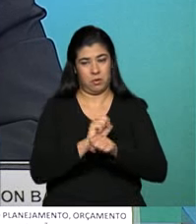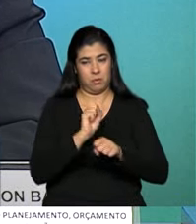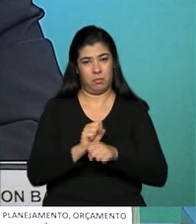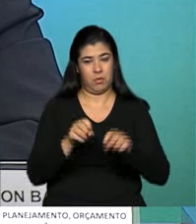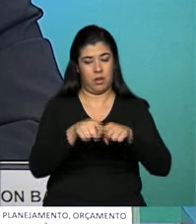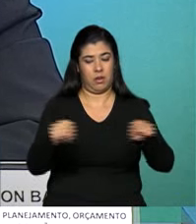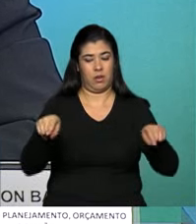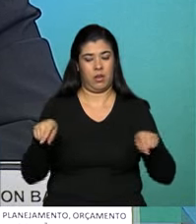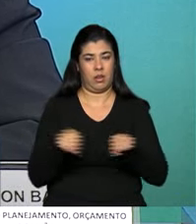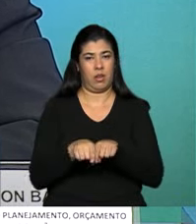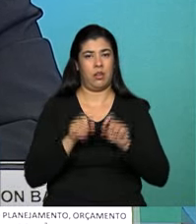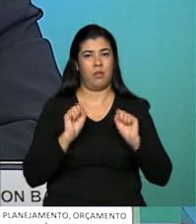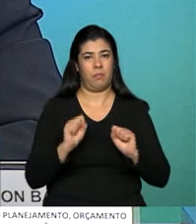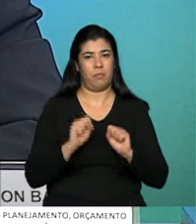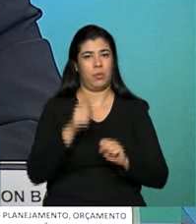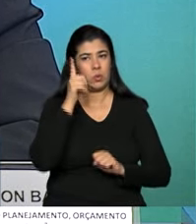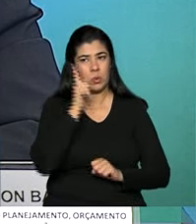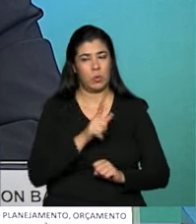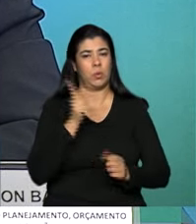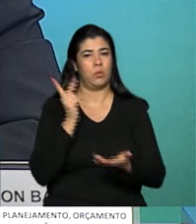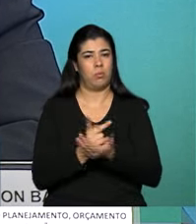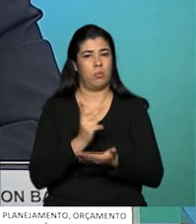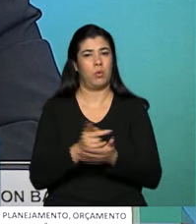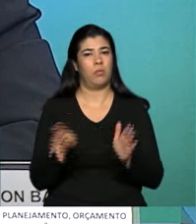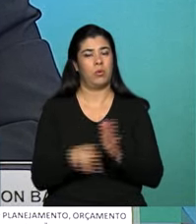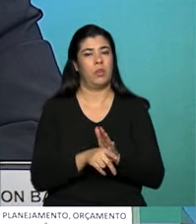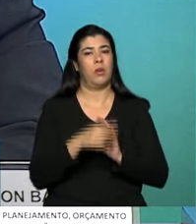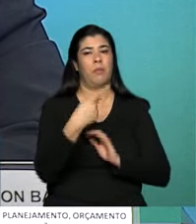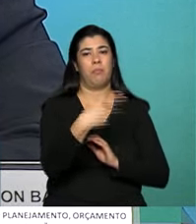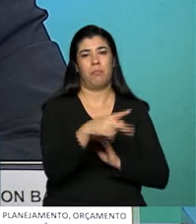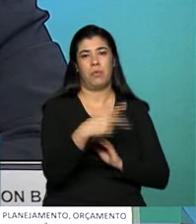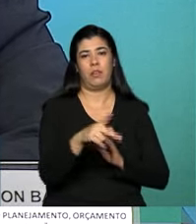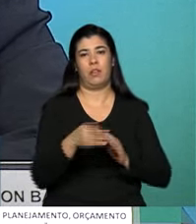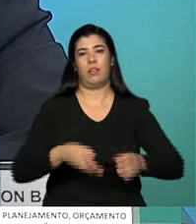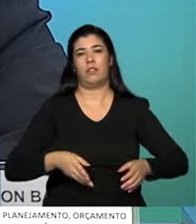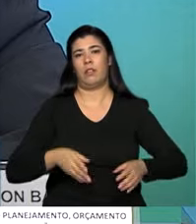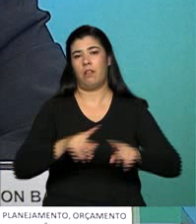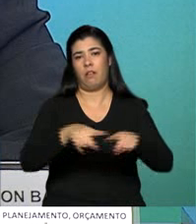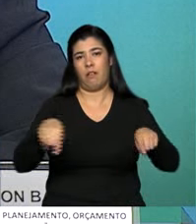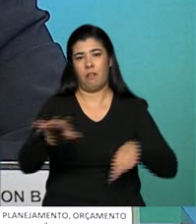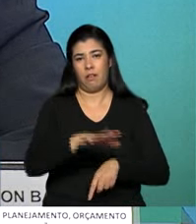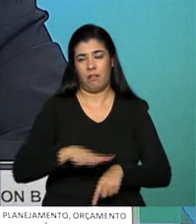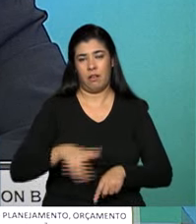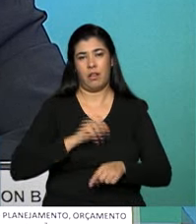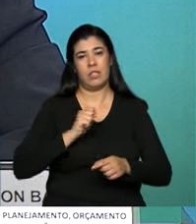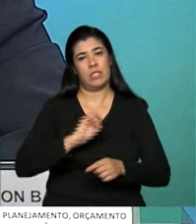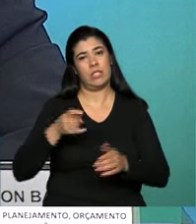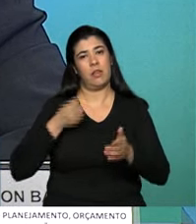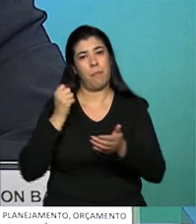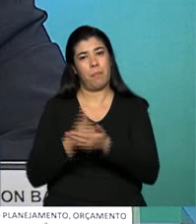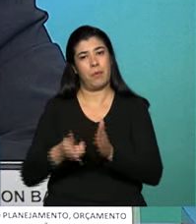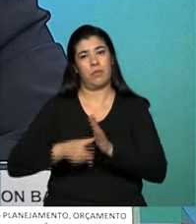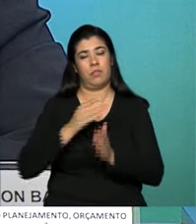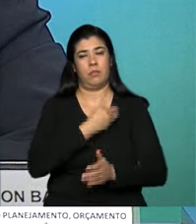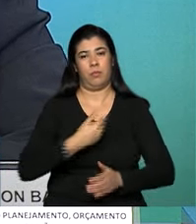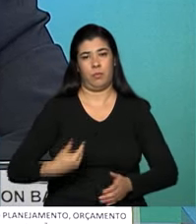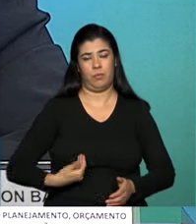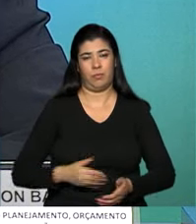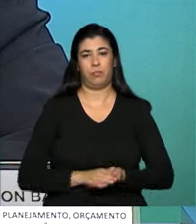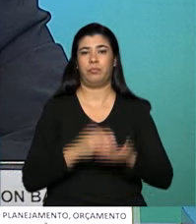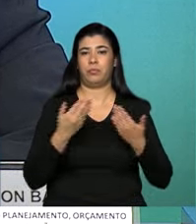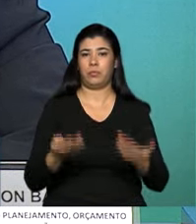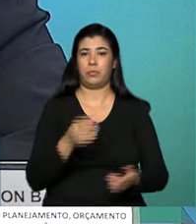adquirir esse domínio de forma permanente mediante um pagamento antecipado para a união então foi apresentada essas